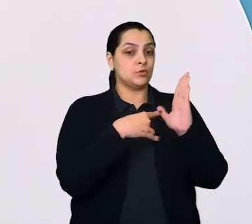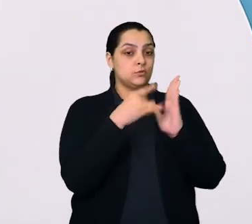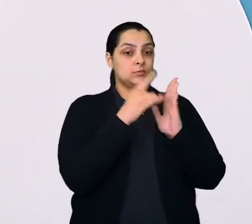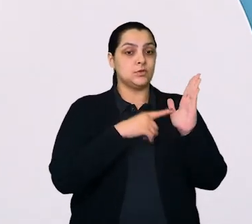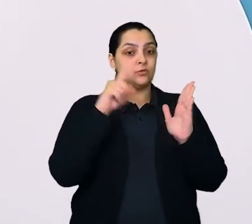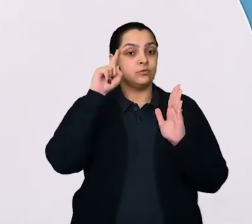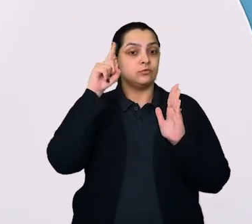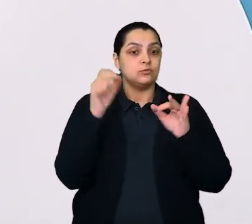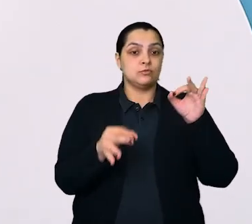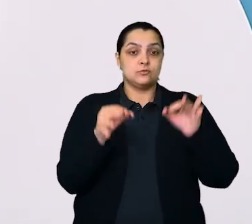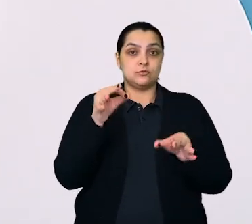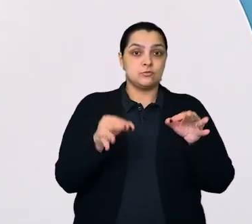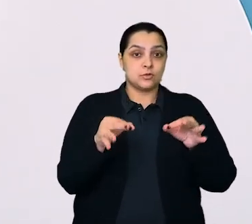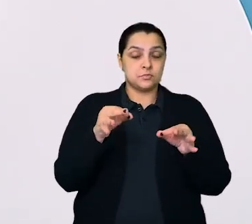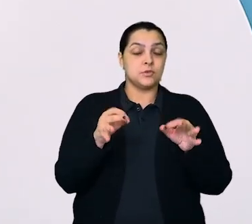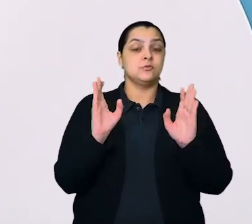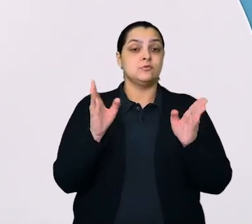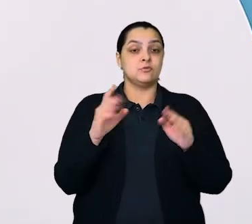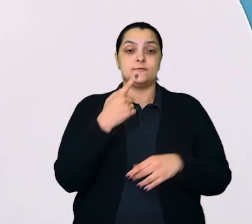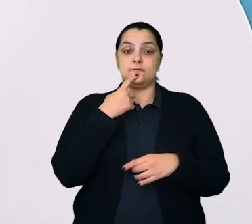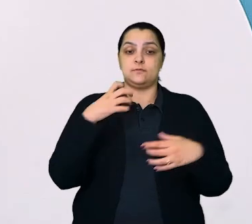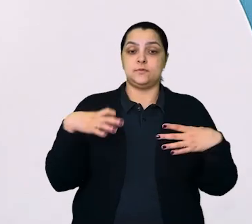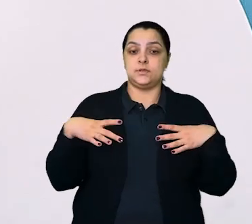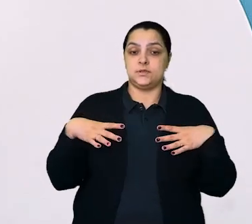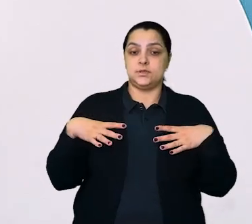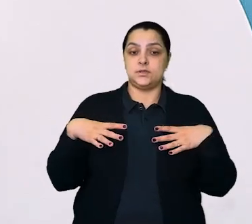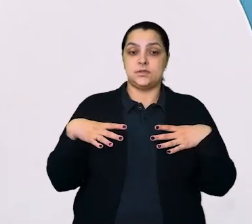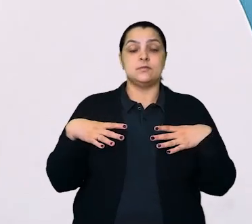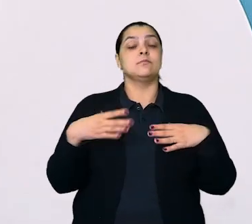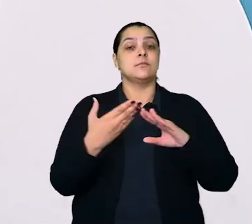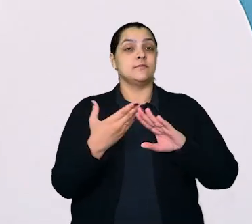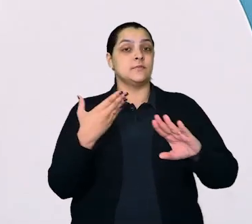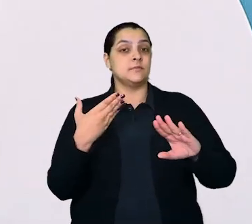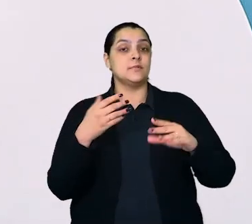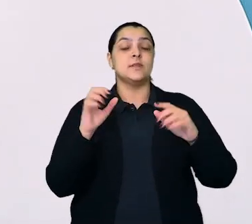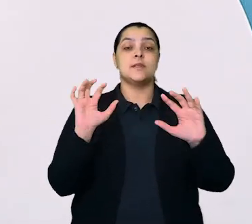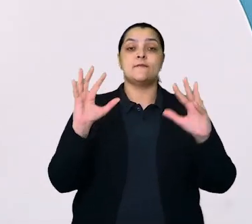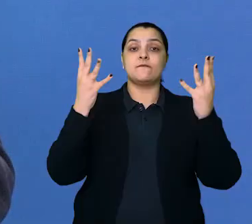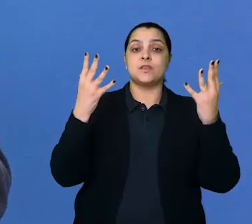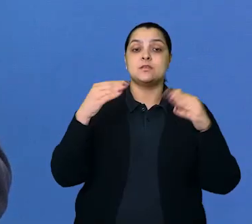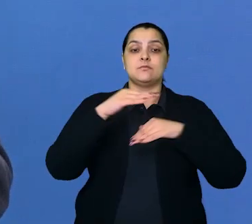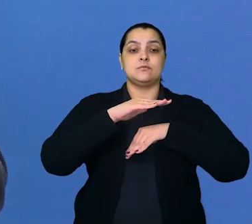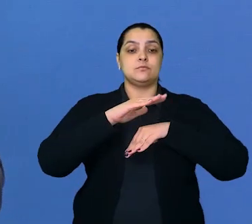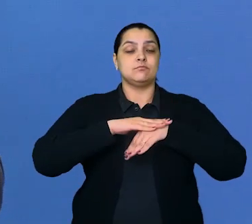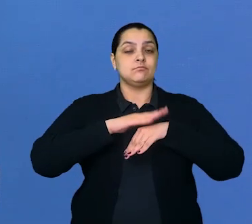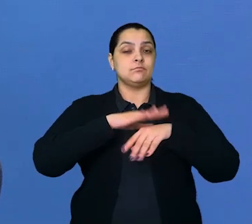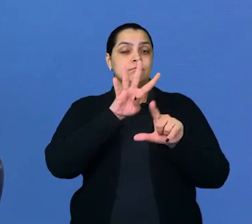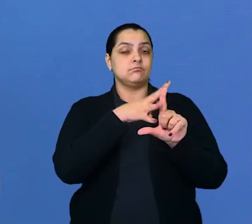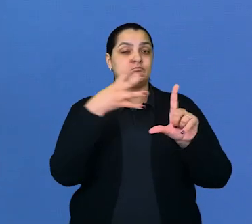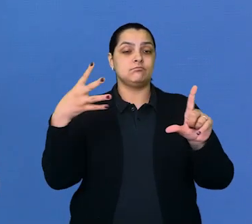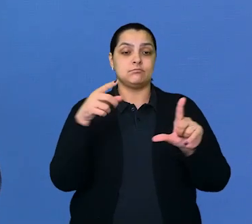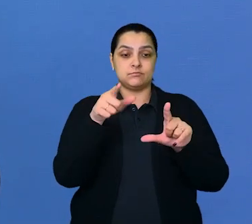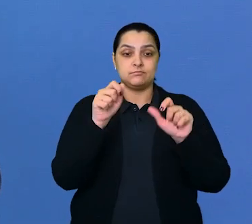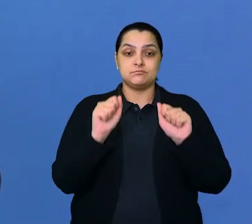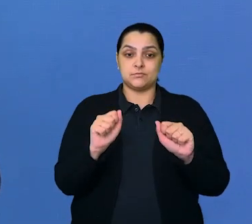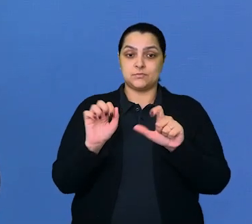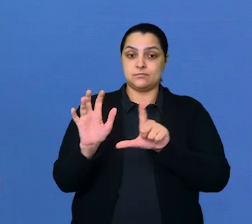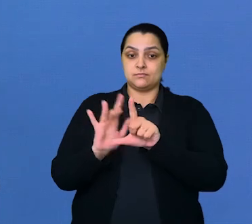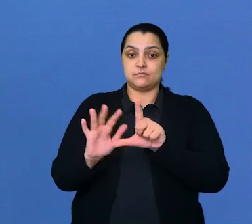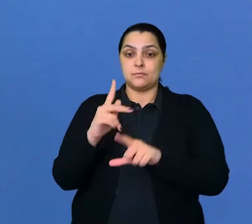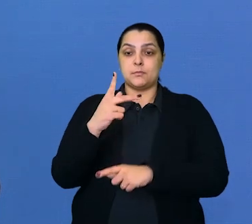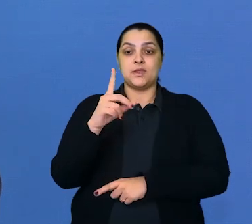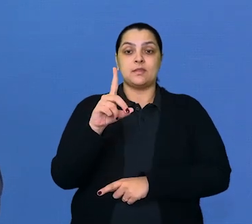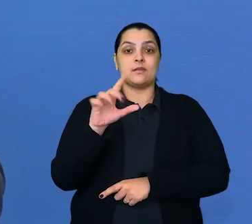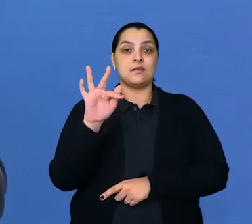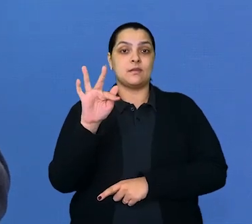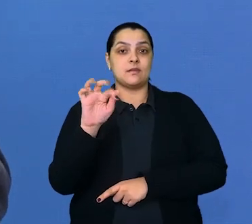as datas das sessões de julgamento, feriados, recessos e eventos institucionais. É possível acessar no formato PDF ou